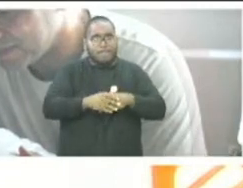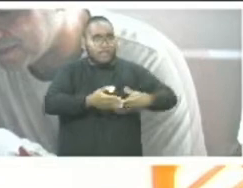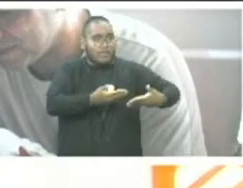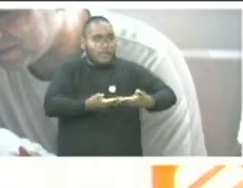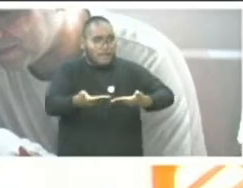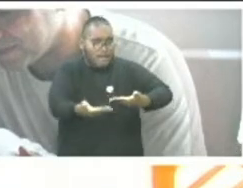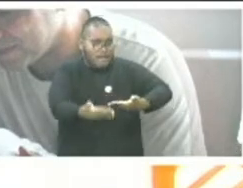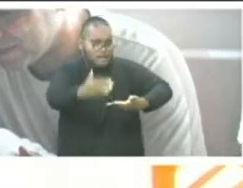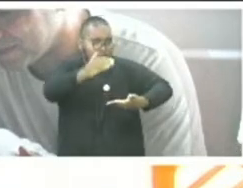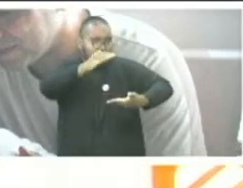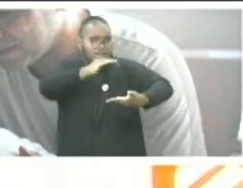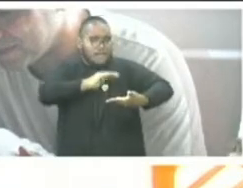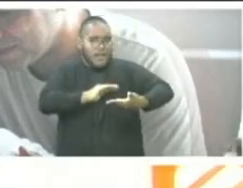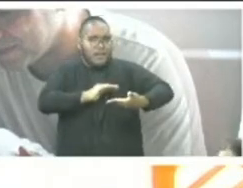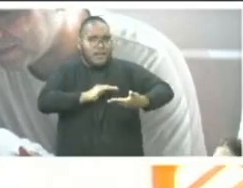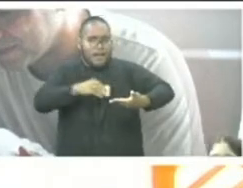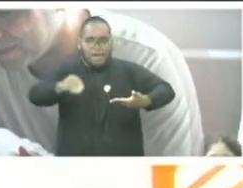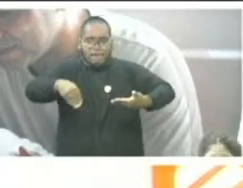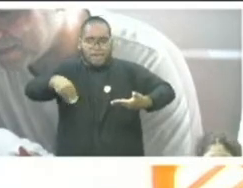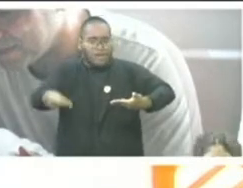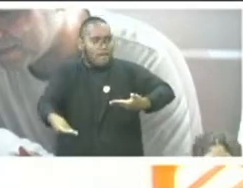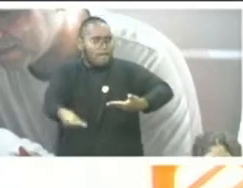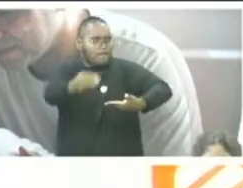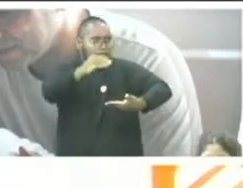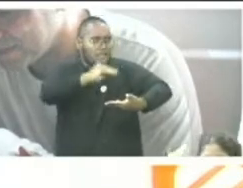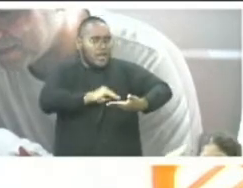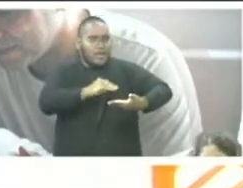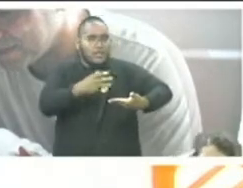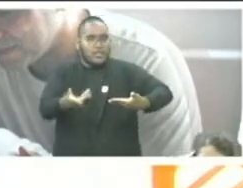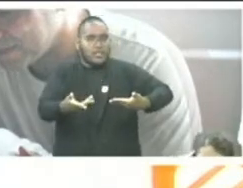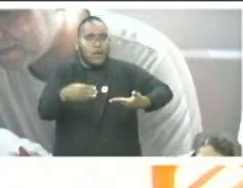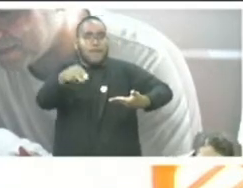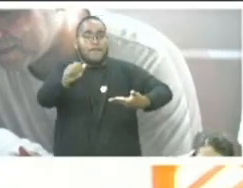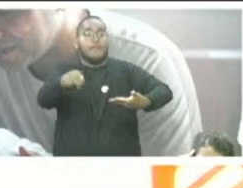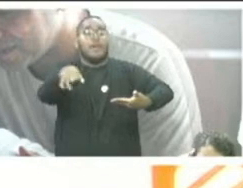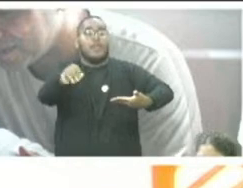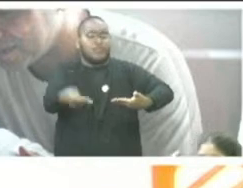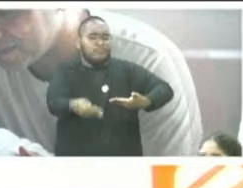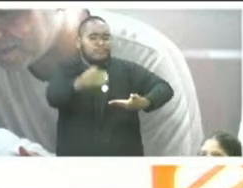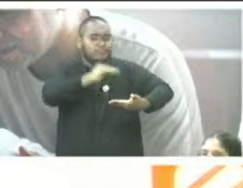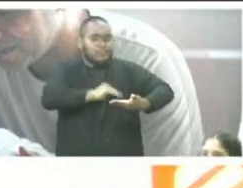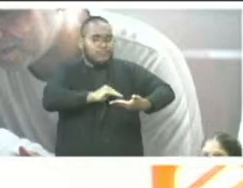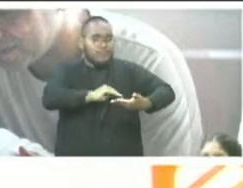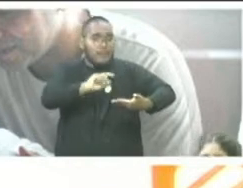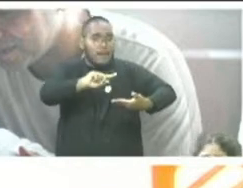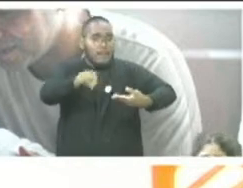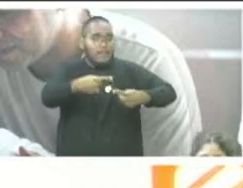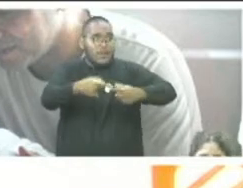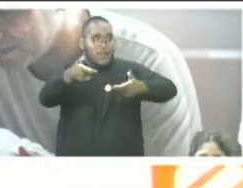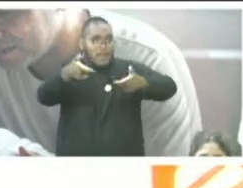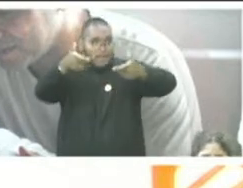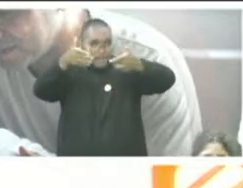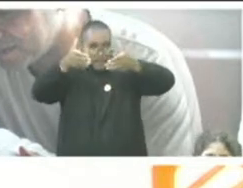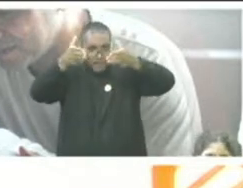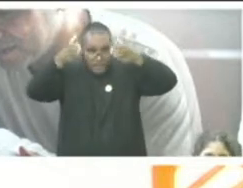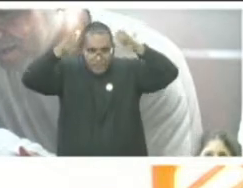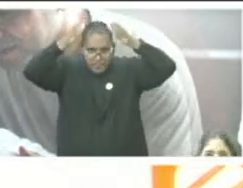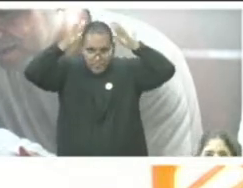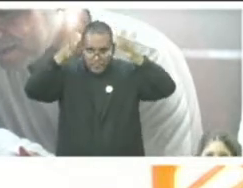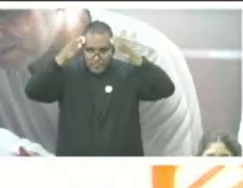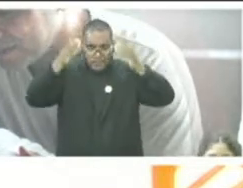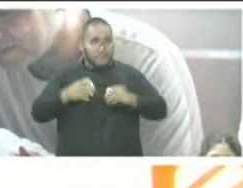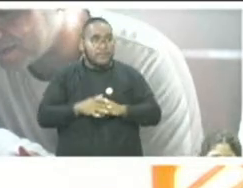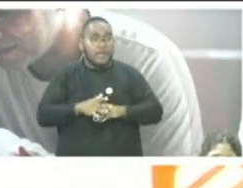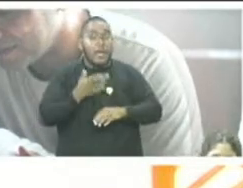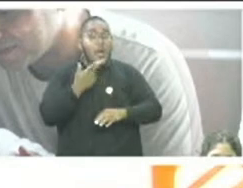de calor apenas com a mãe dele. Então, colocar uma manta aquecida e uma touquinha. E aí, reforço aqui que a gente está falando de pele a pele, a